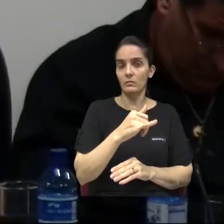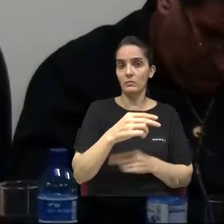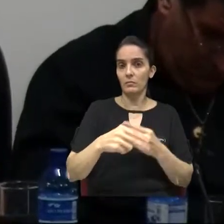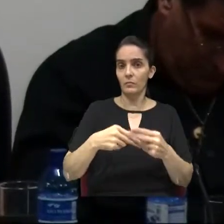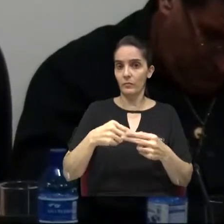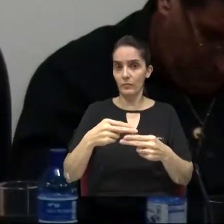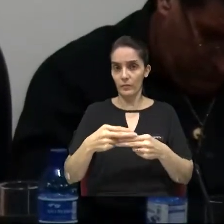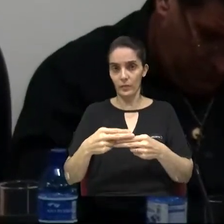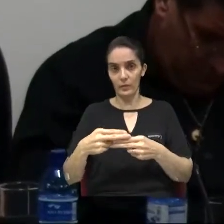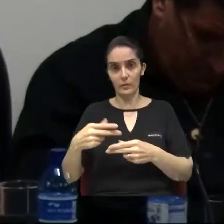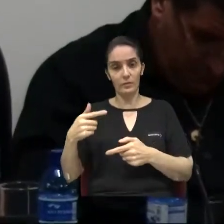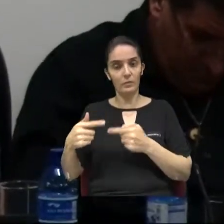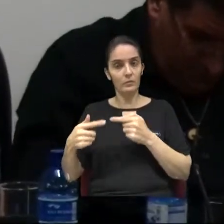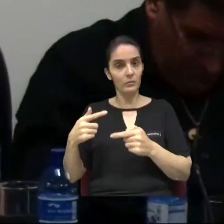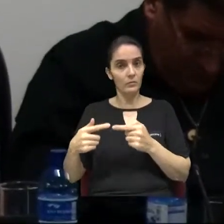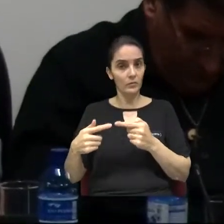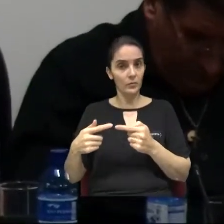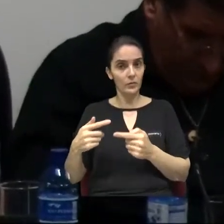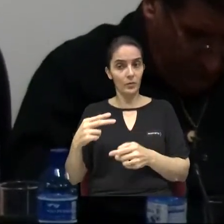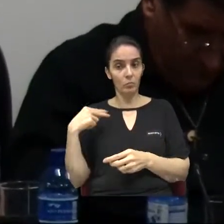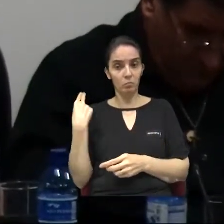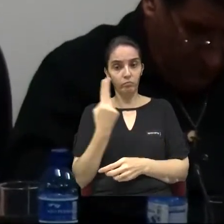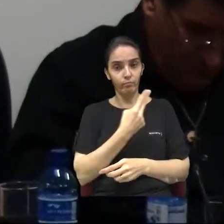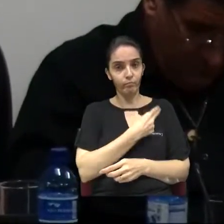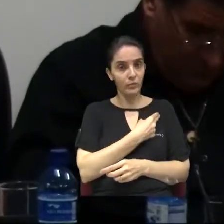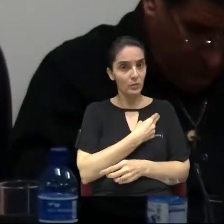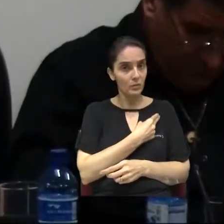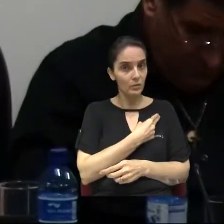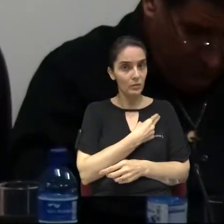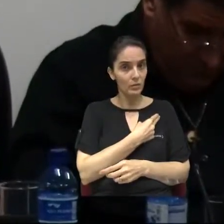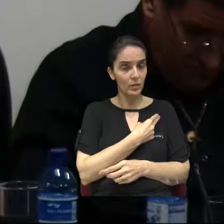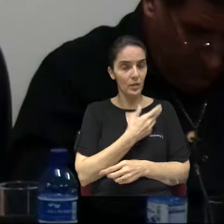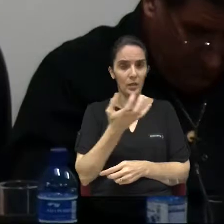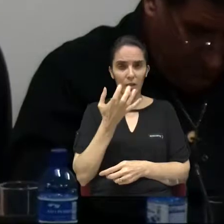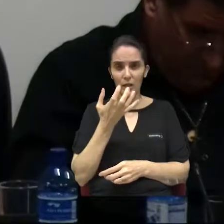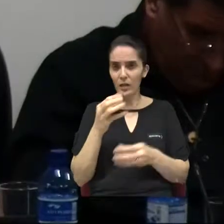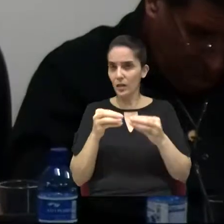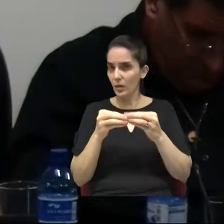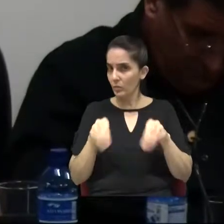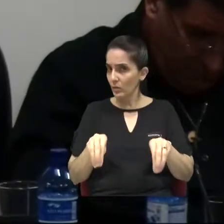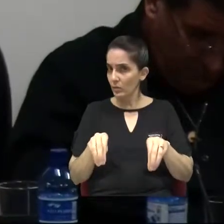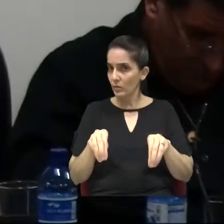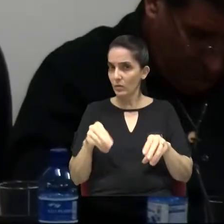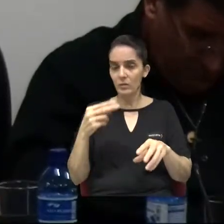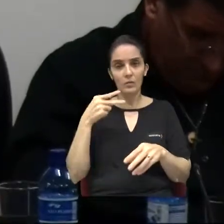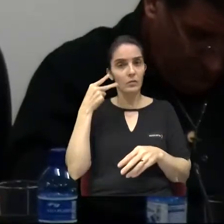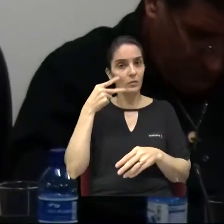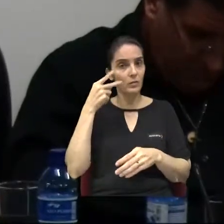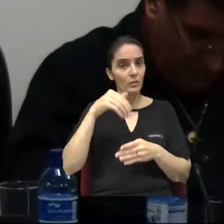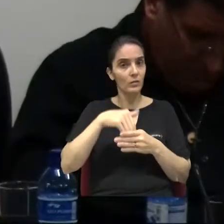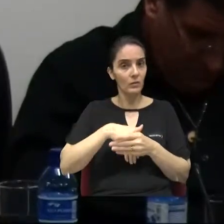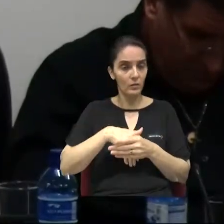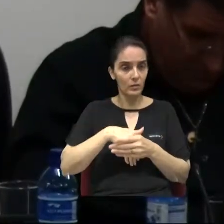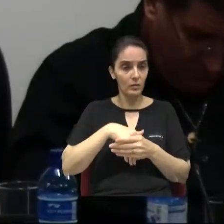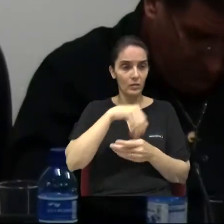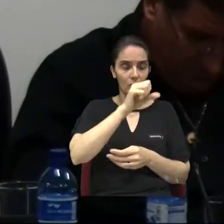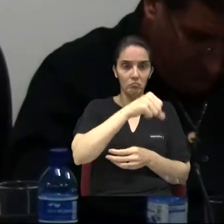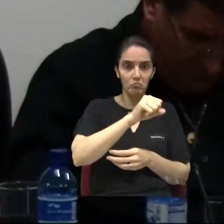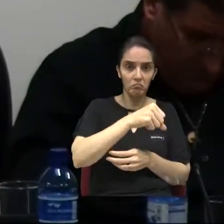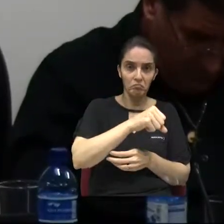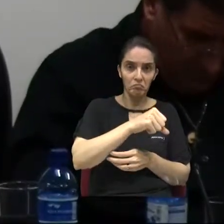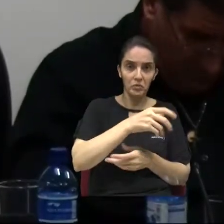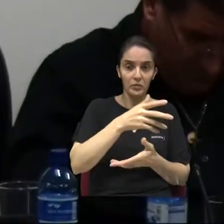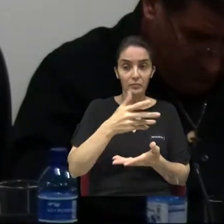a discussão nossa teve a intenção de prejudicar os vereadores que votaram a favor.